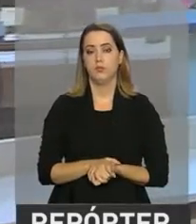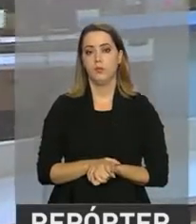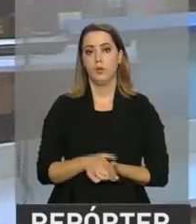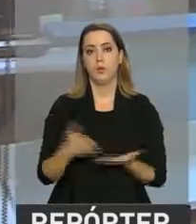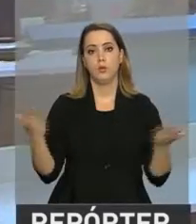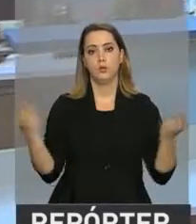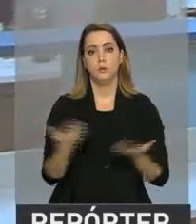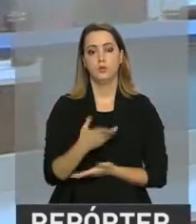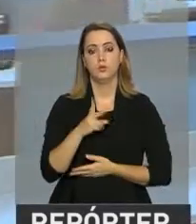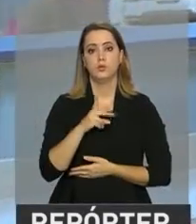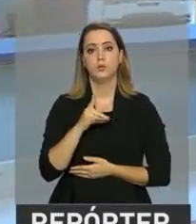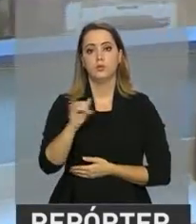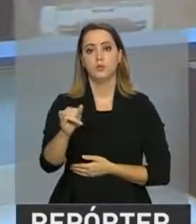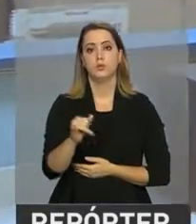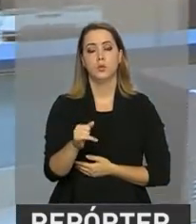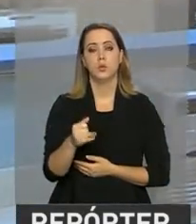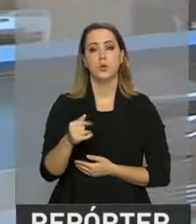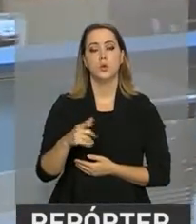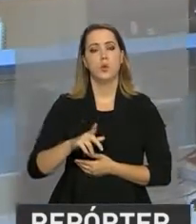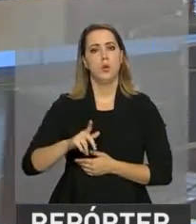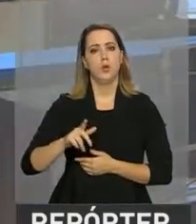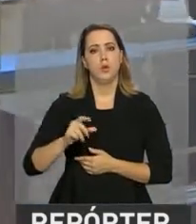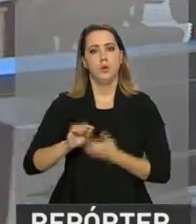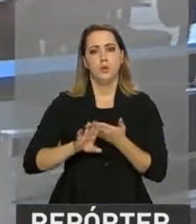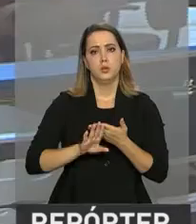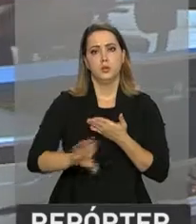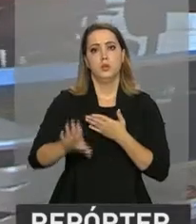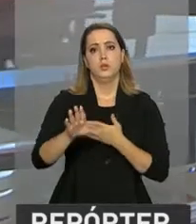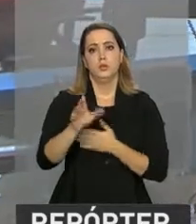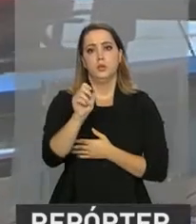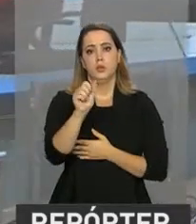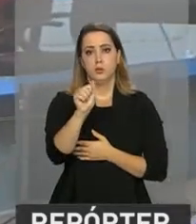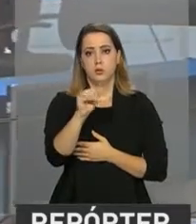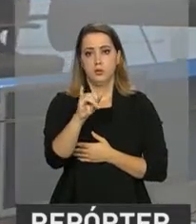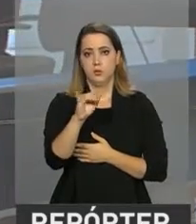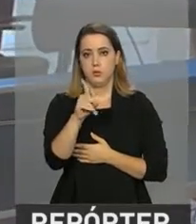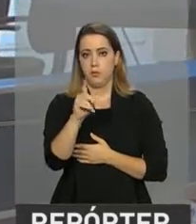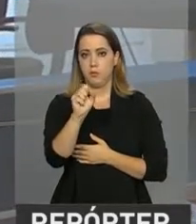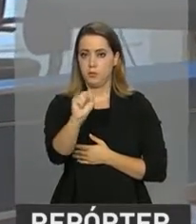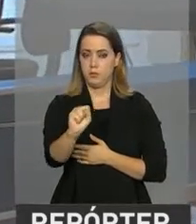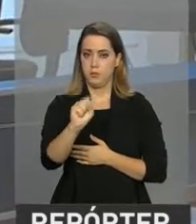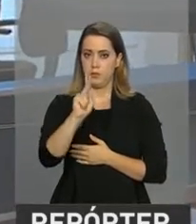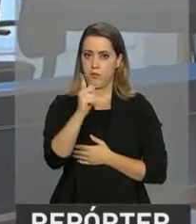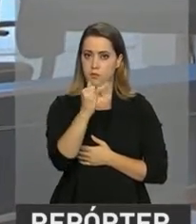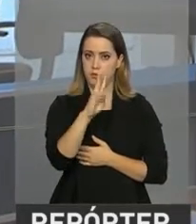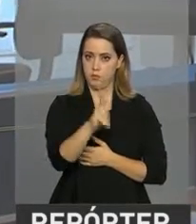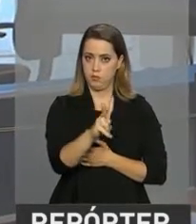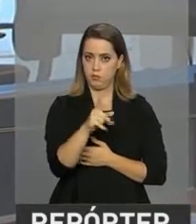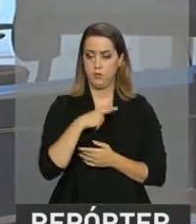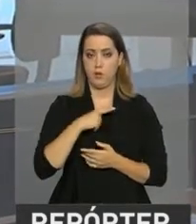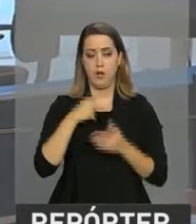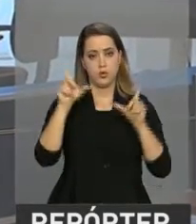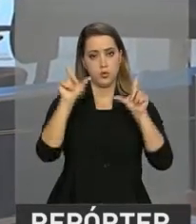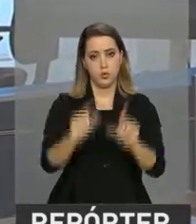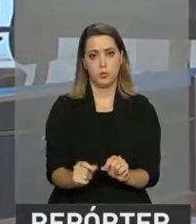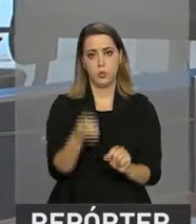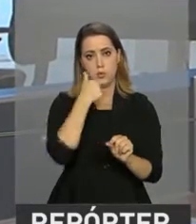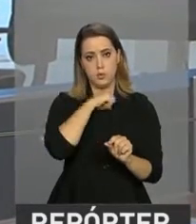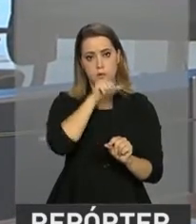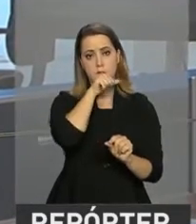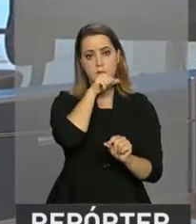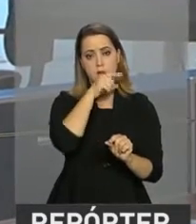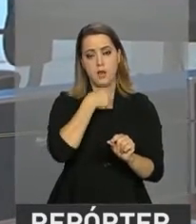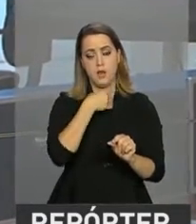dia mundial de luta contra aids uma boa notícia caiu o número de mães infectadas pelo vírus hiv que transmitem o vírus